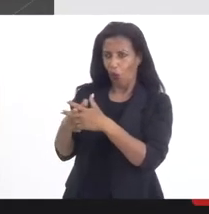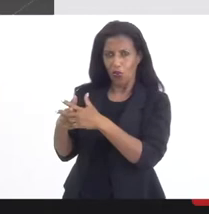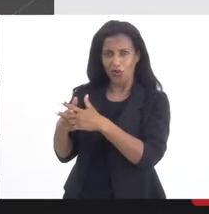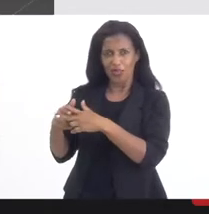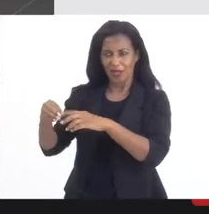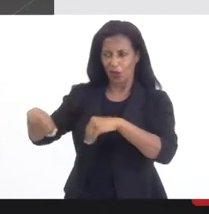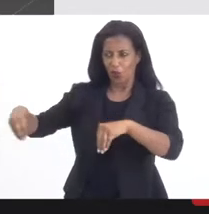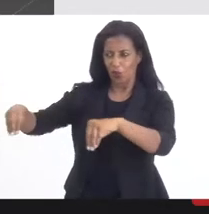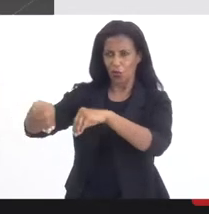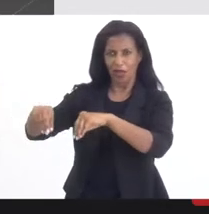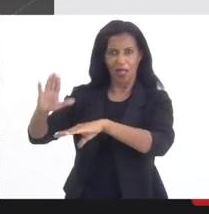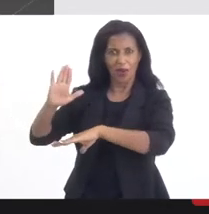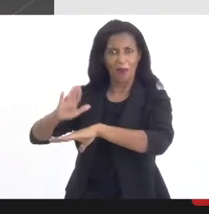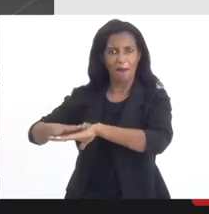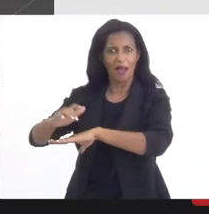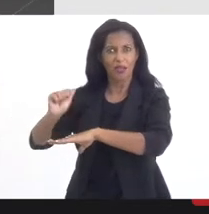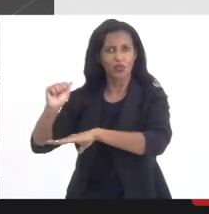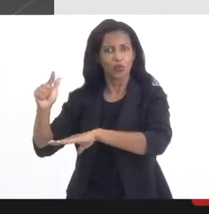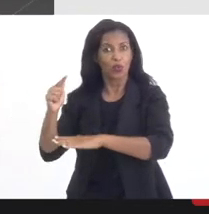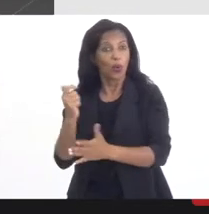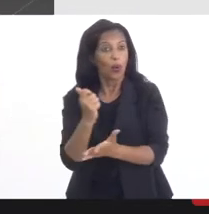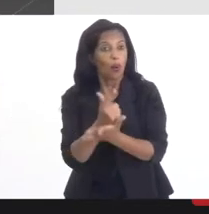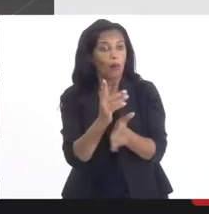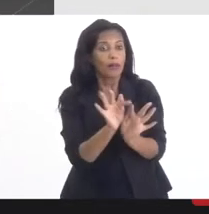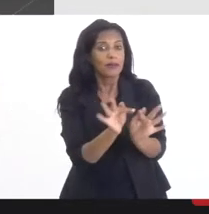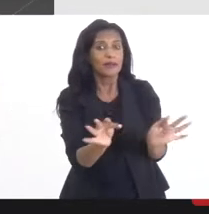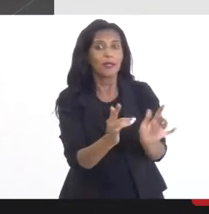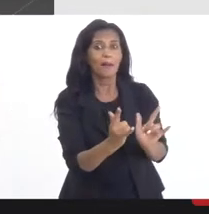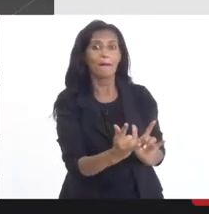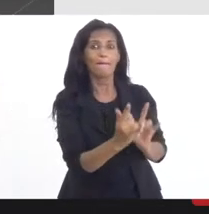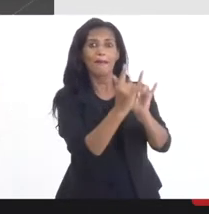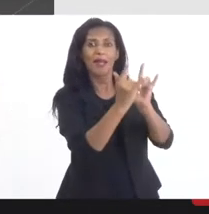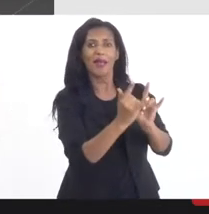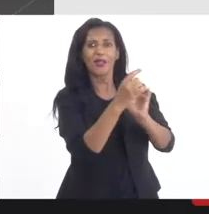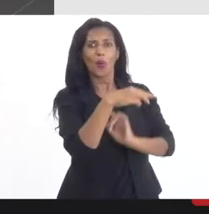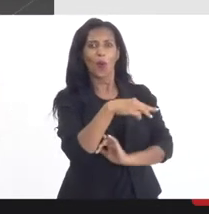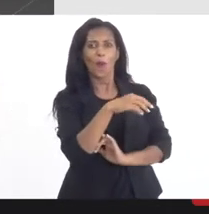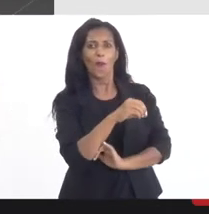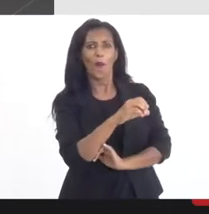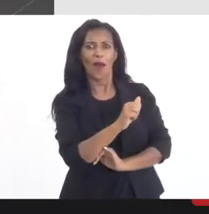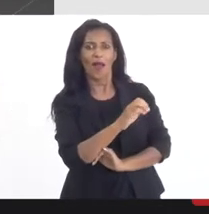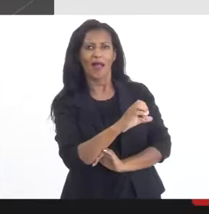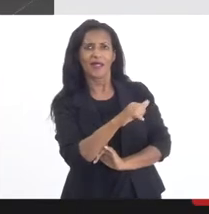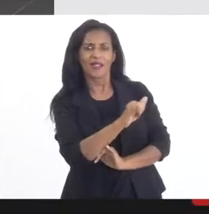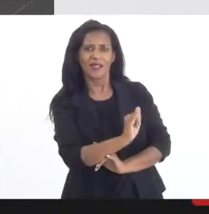Brasil é maior que o custo da obra da Moacir Bastos.